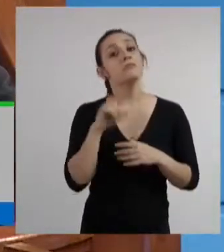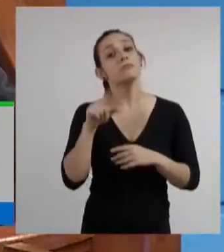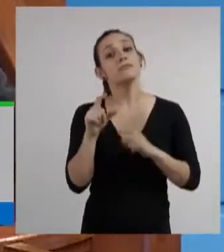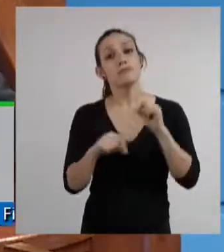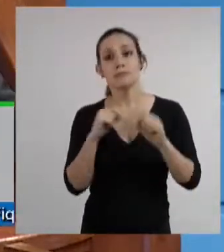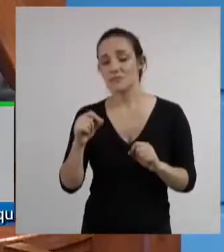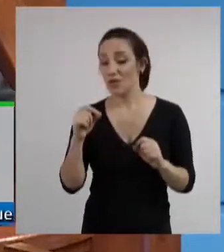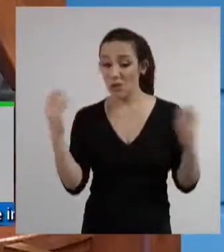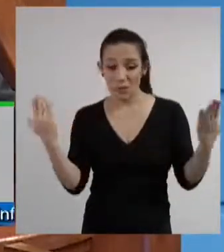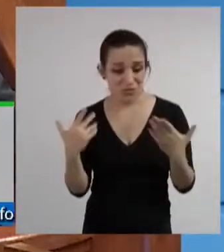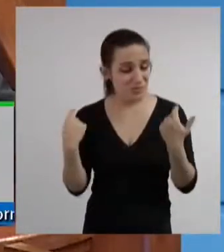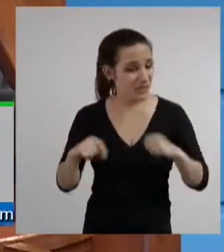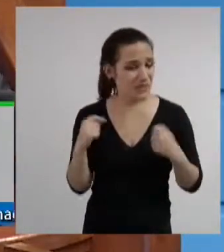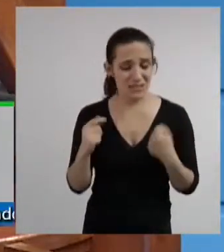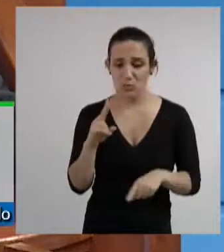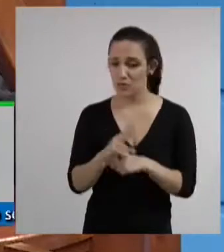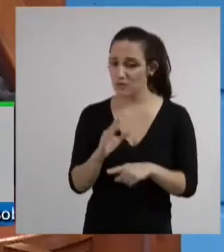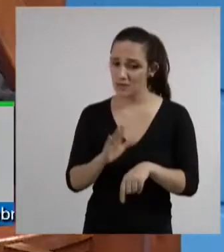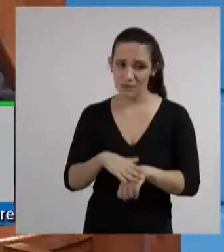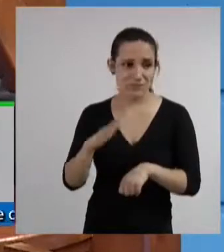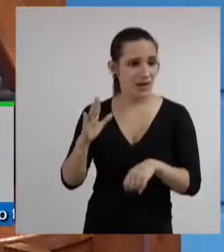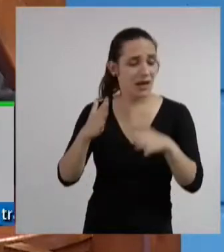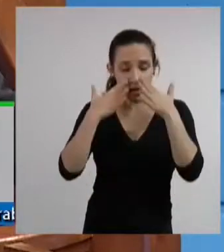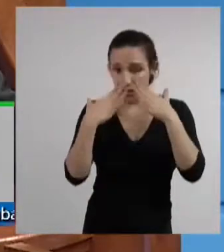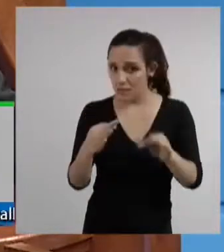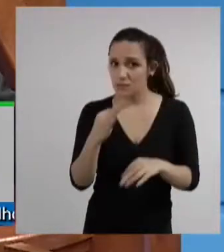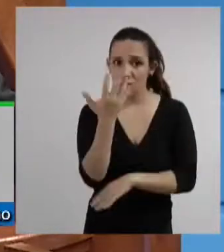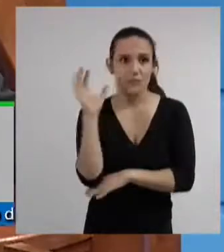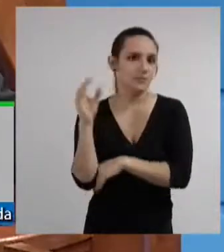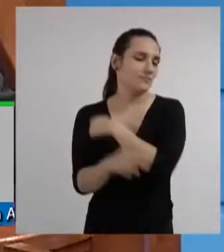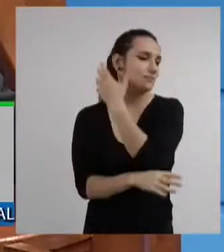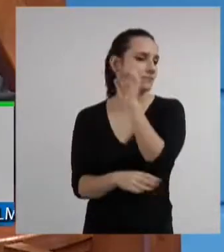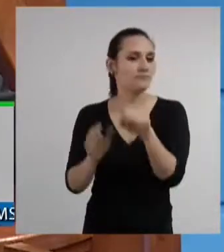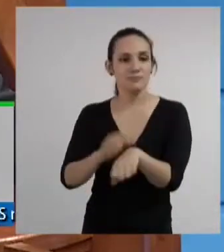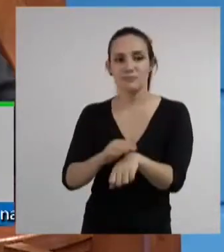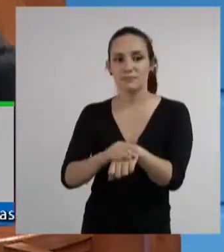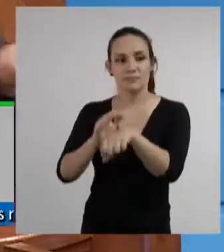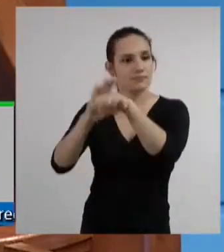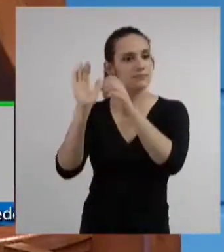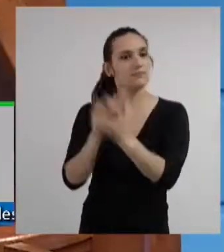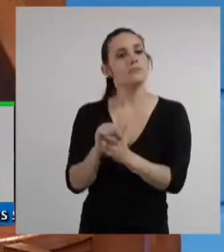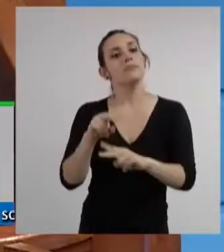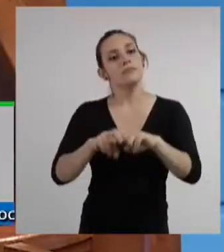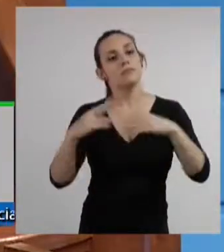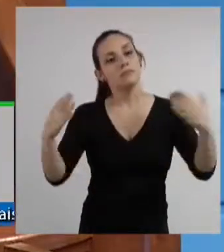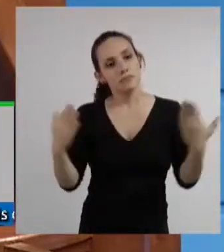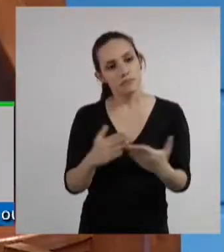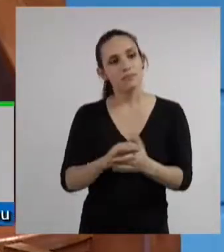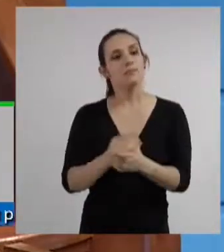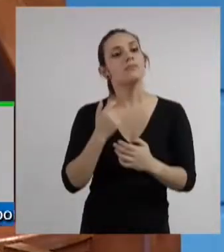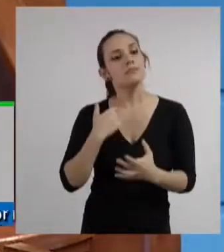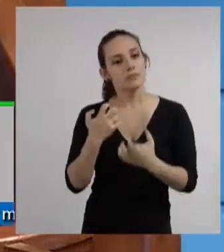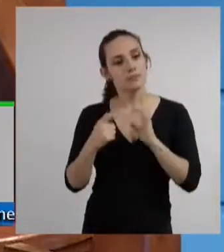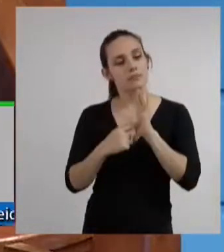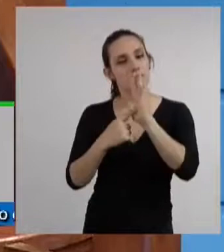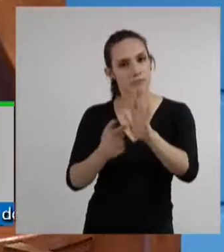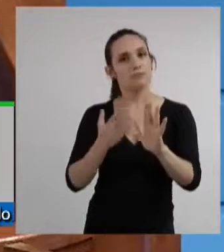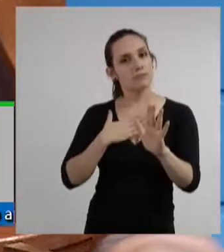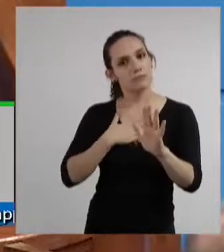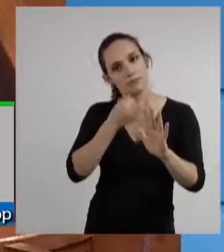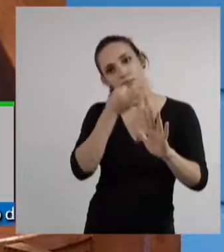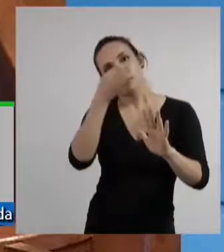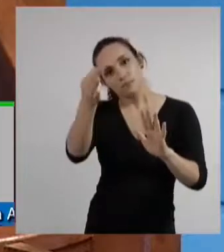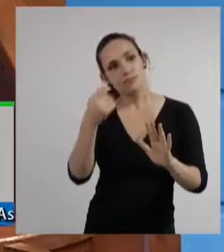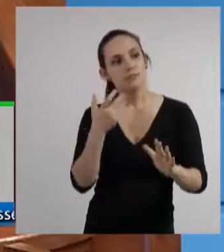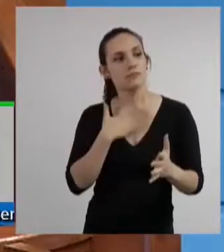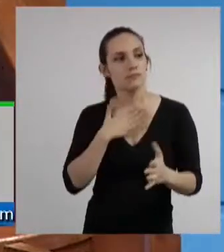ele é muito maior. O apelo ambiental é muito maior. Então, é nesse sentido que eu queria deixar aqui a minha posição, a